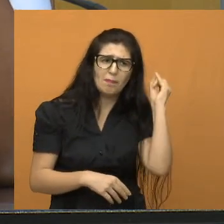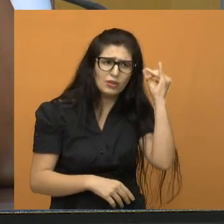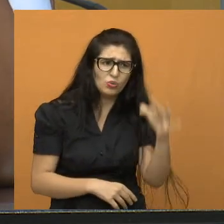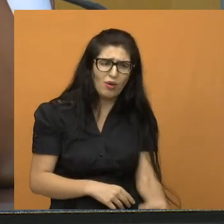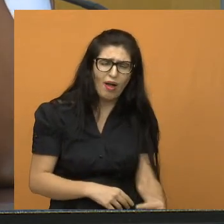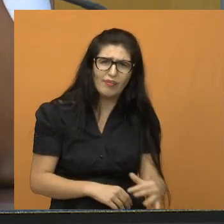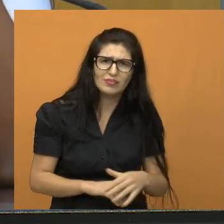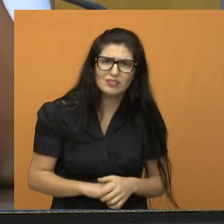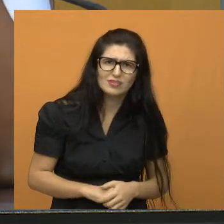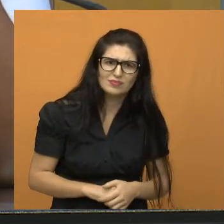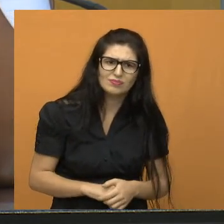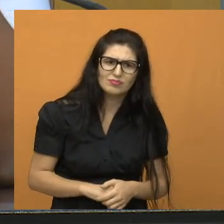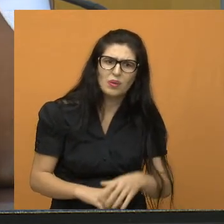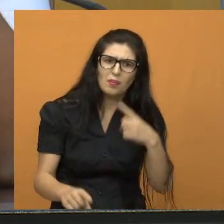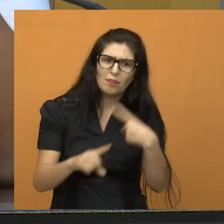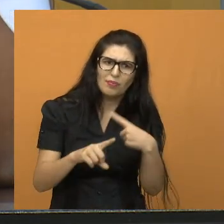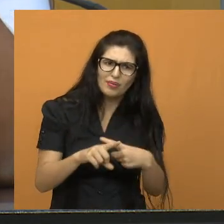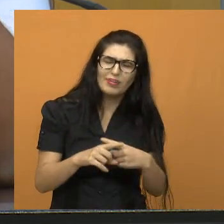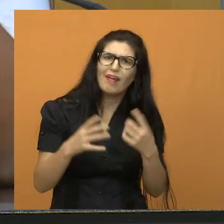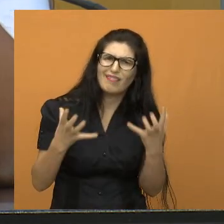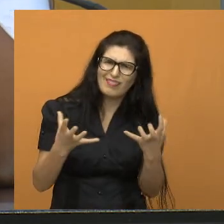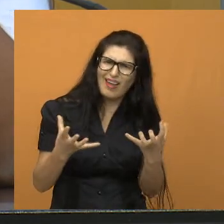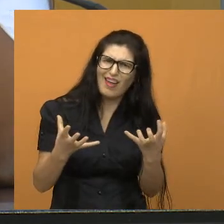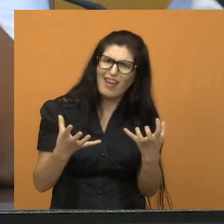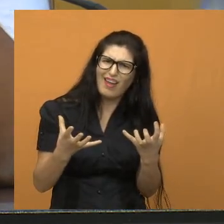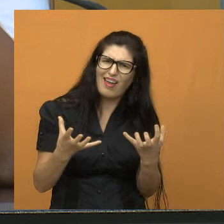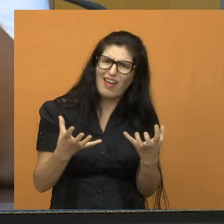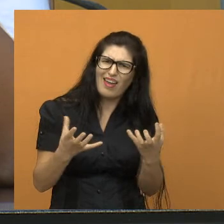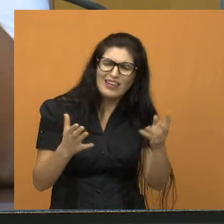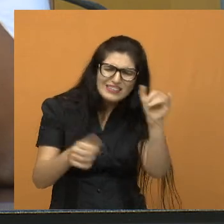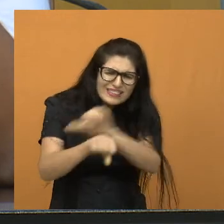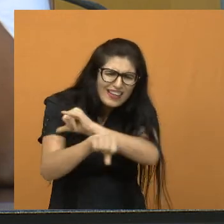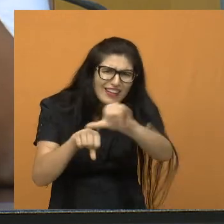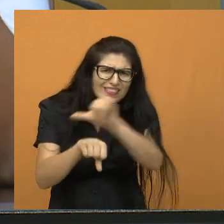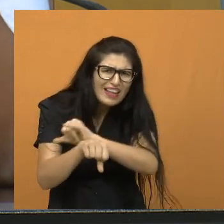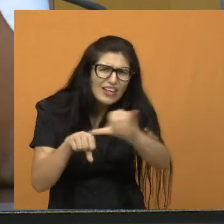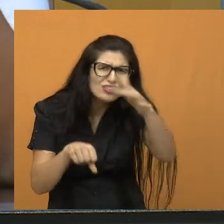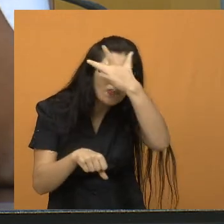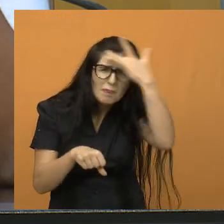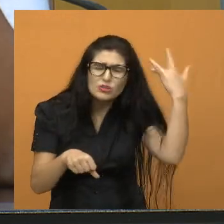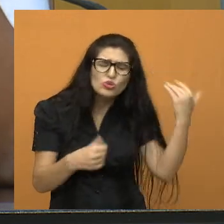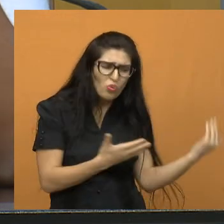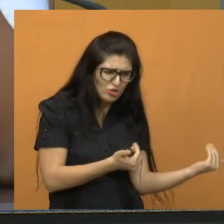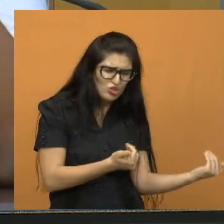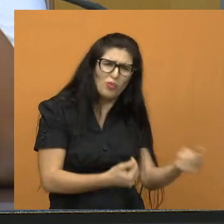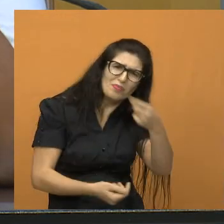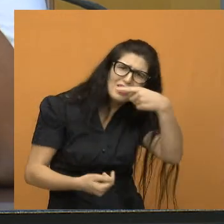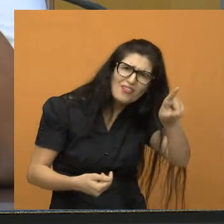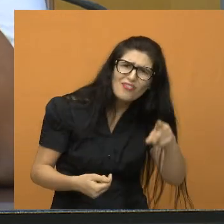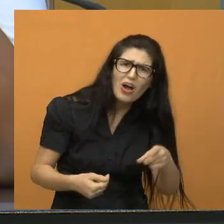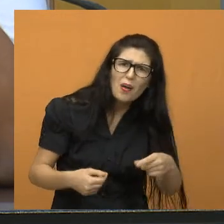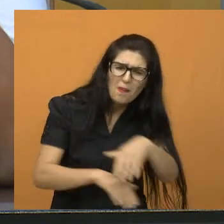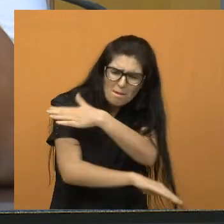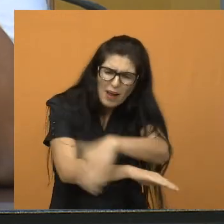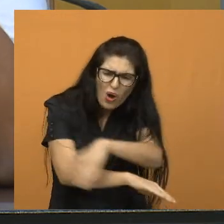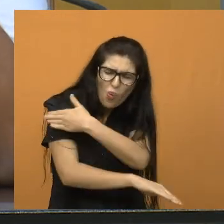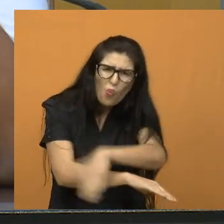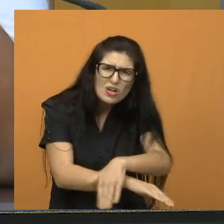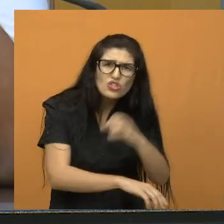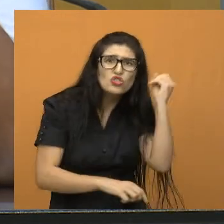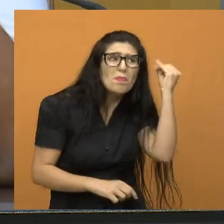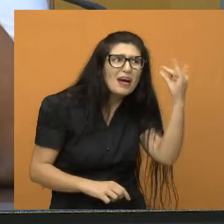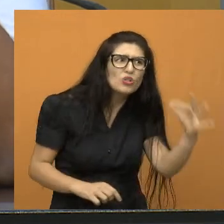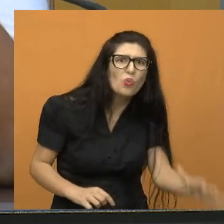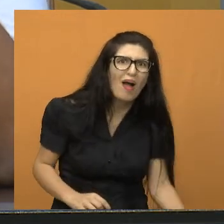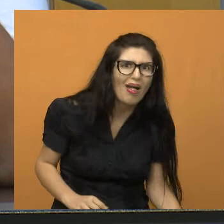que hora que o jovem vai para a rua? 10 horas. 10 horas é a hora que fecha os próprios públicos. Aí ele vai para a porta do shopping, porque o shopping